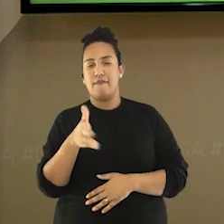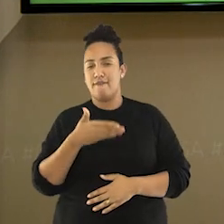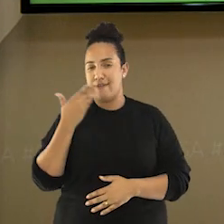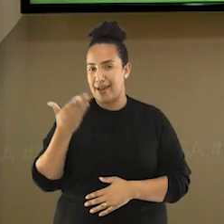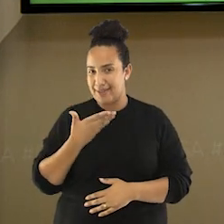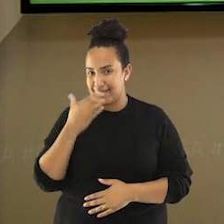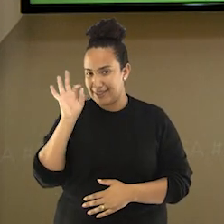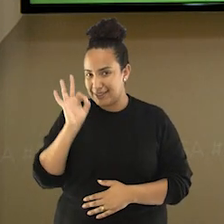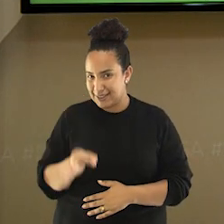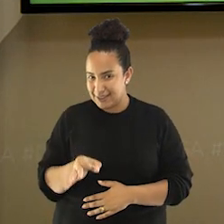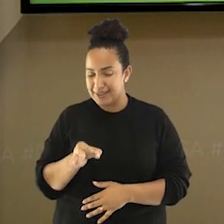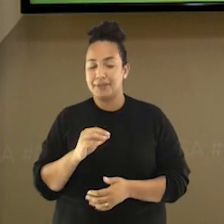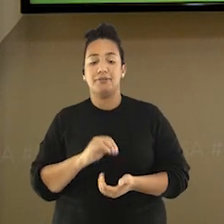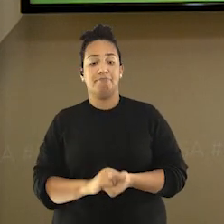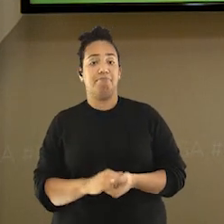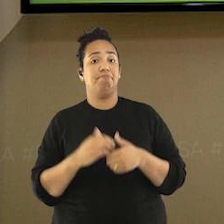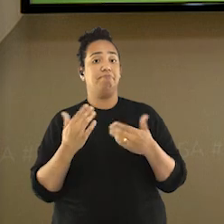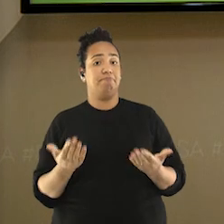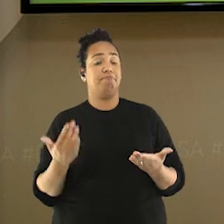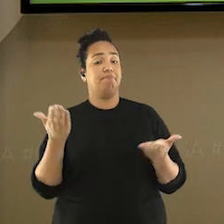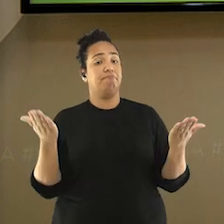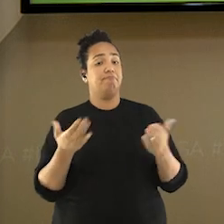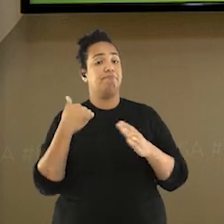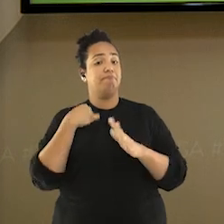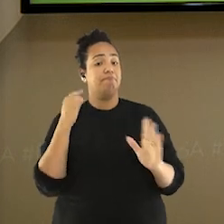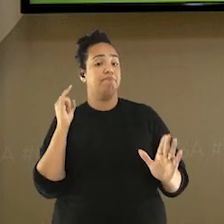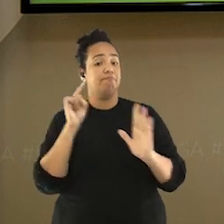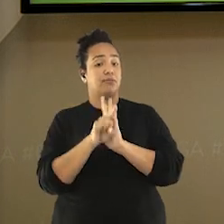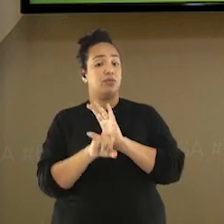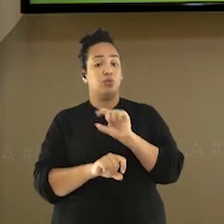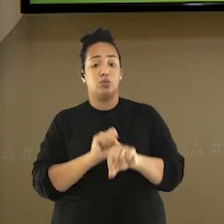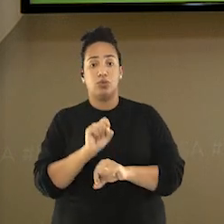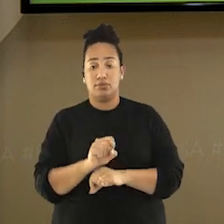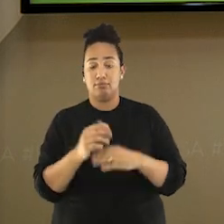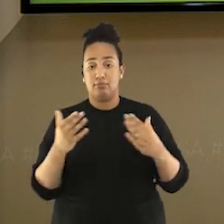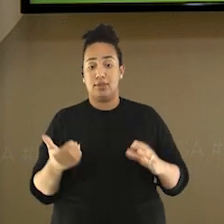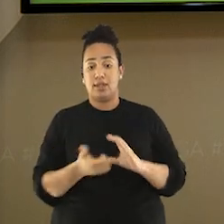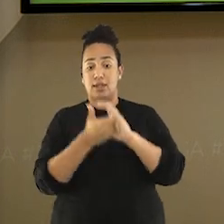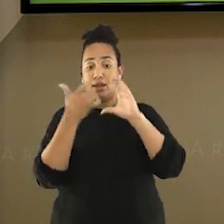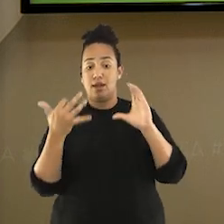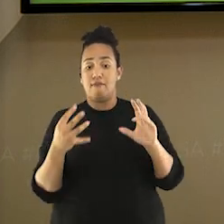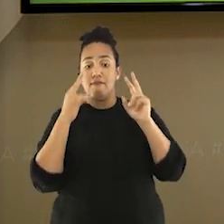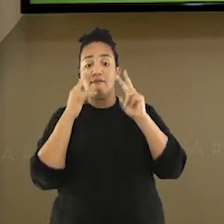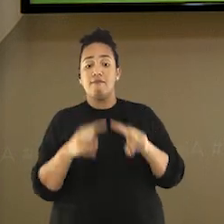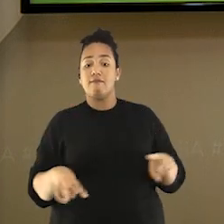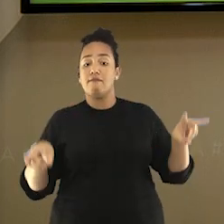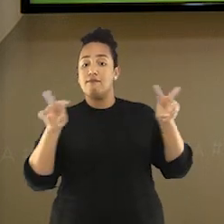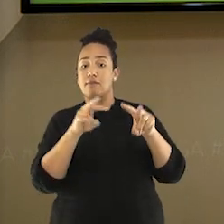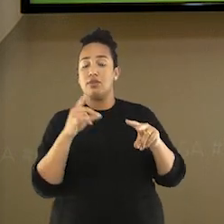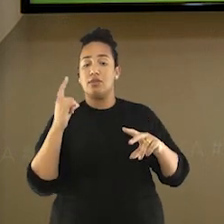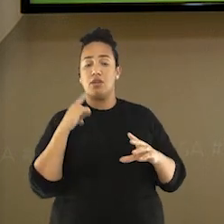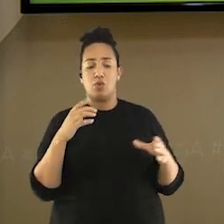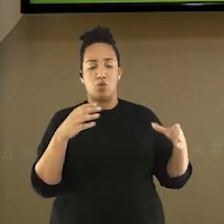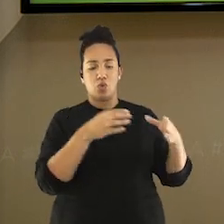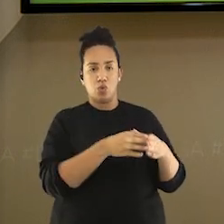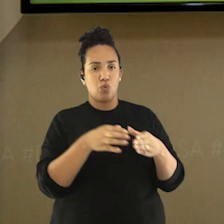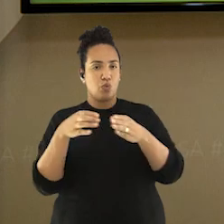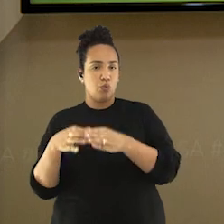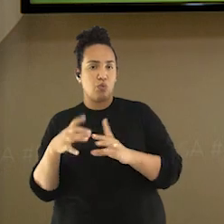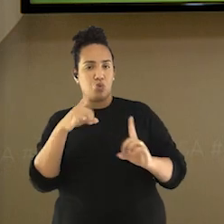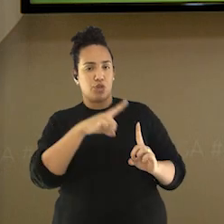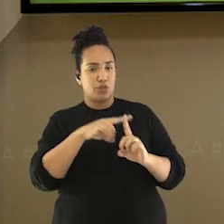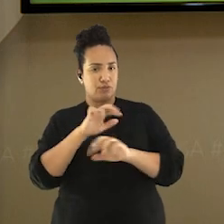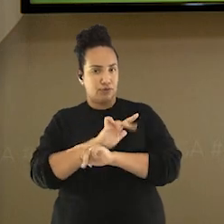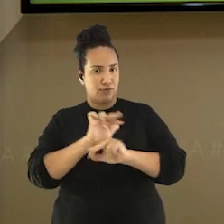vocês acham? A nossa pergunta era a seguinte: que aspectos visuais diferenciam os vários tipos de